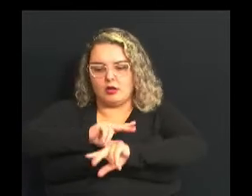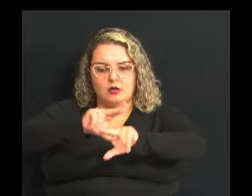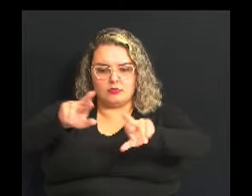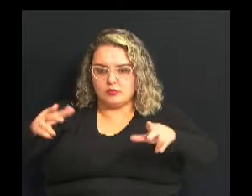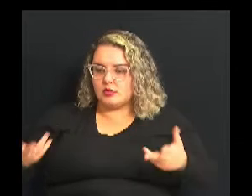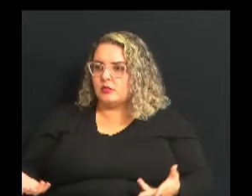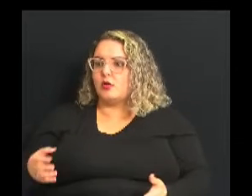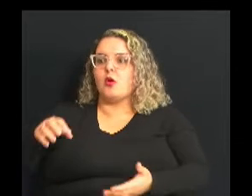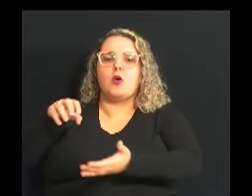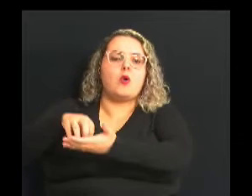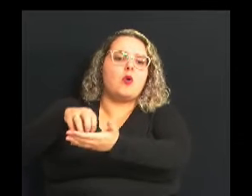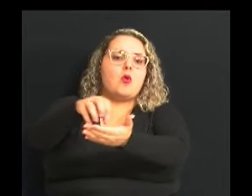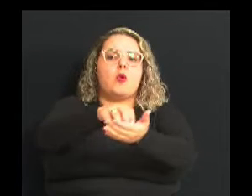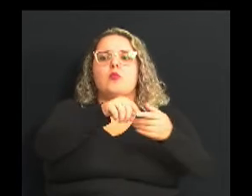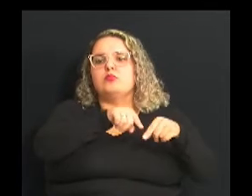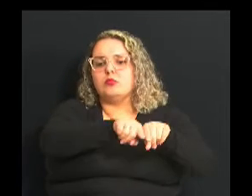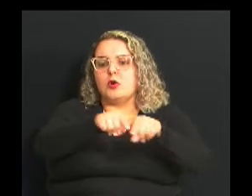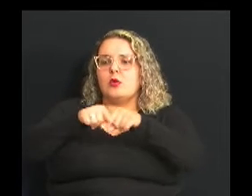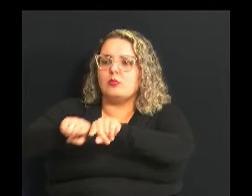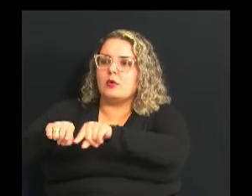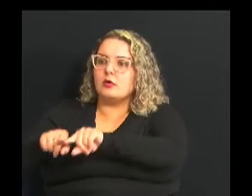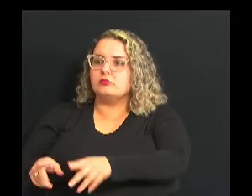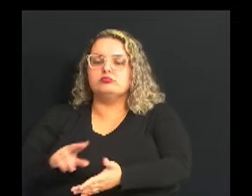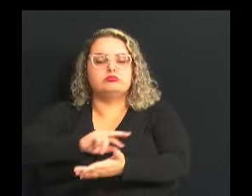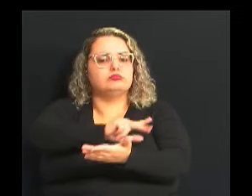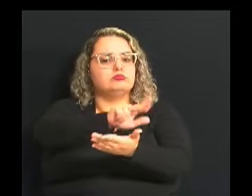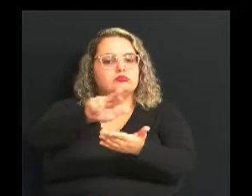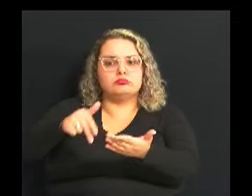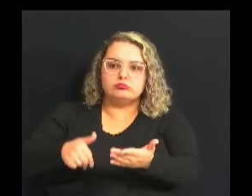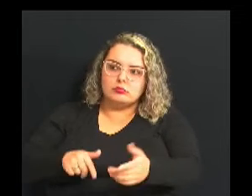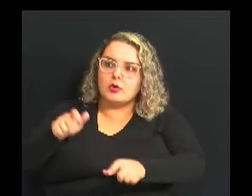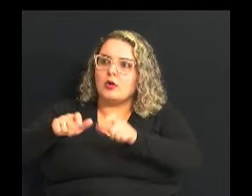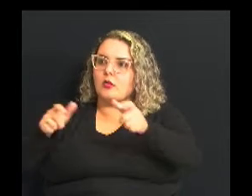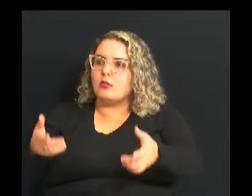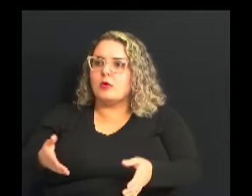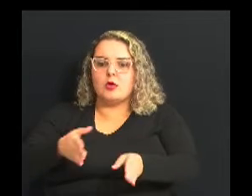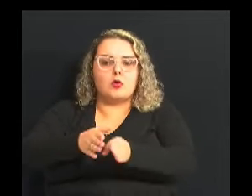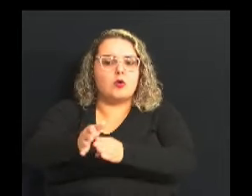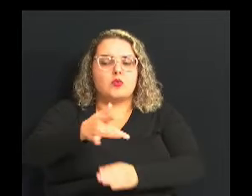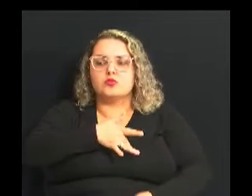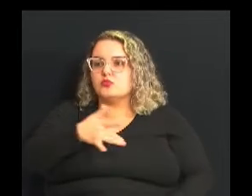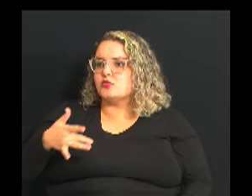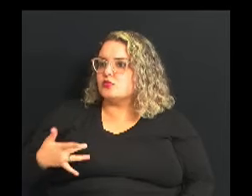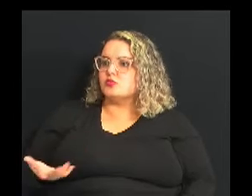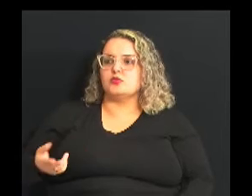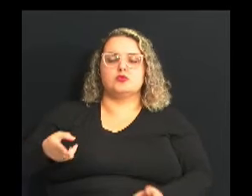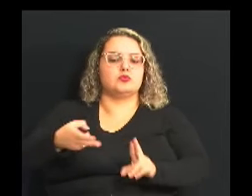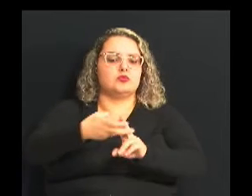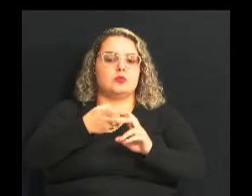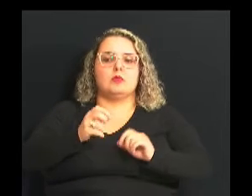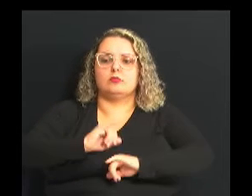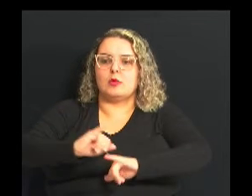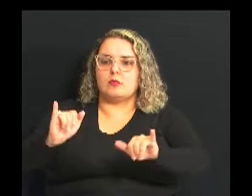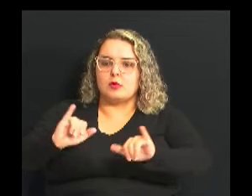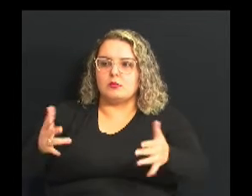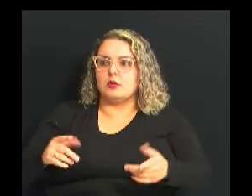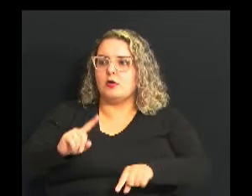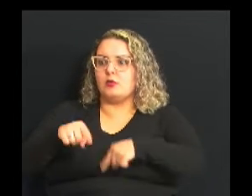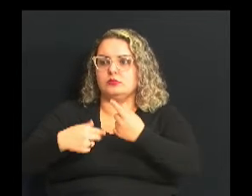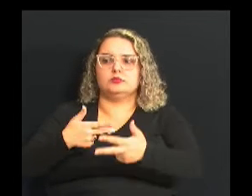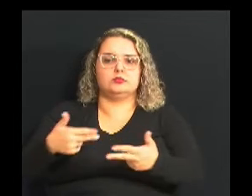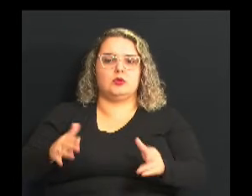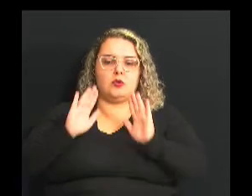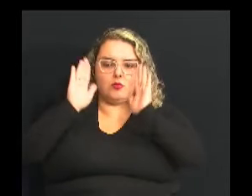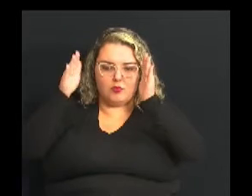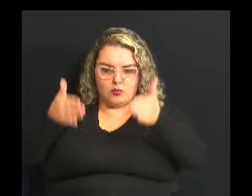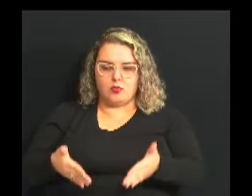ONGs, nós temos parcerias com diversos, com o pessoal do Conselho de Saúde, exibimos coisas do SUS e por aí afora, sempre com foco, obviamente,